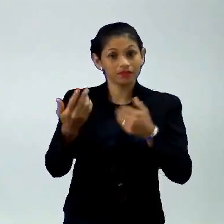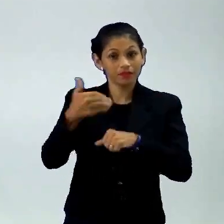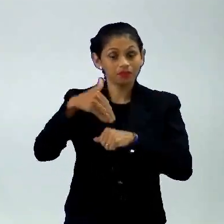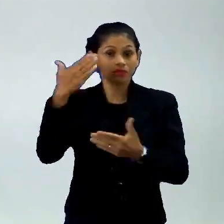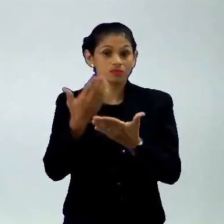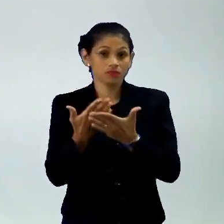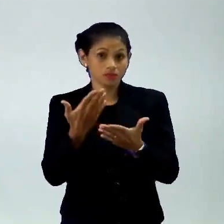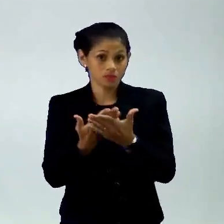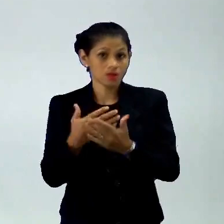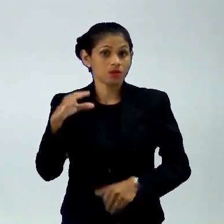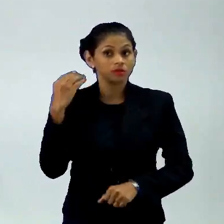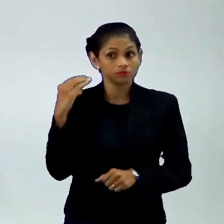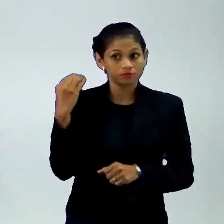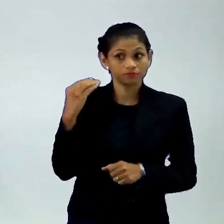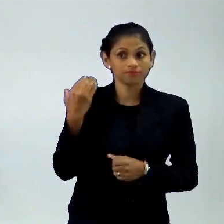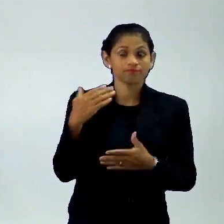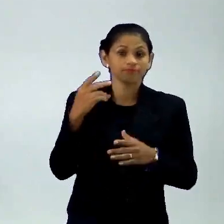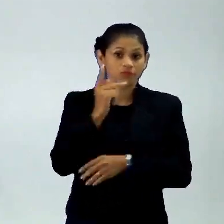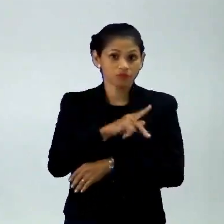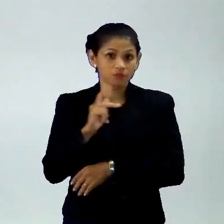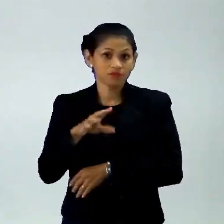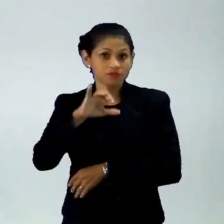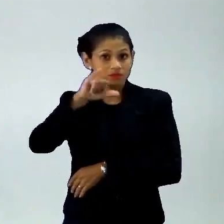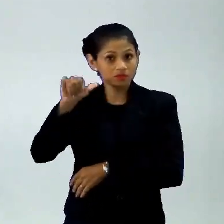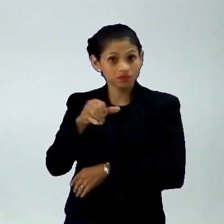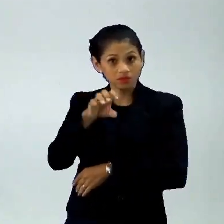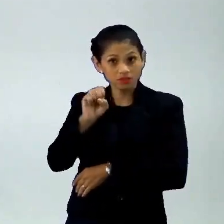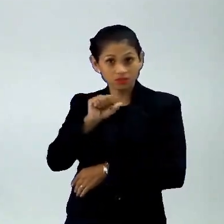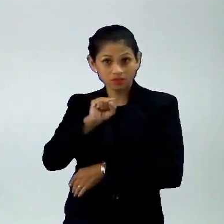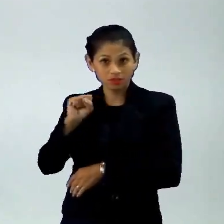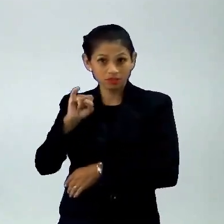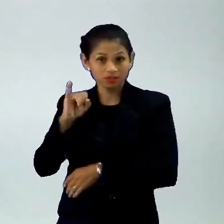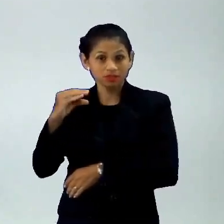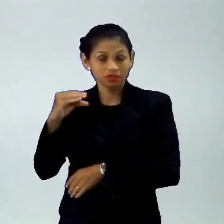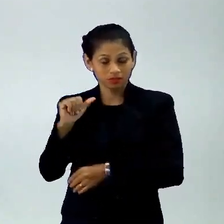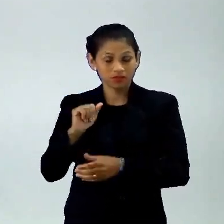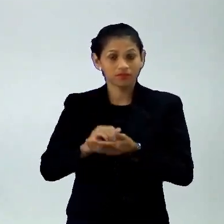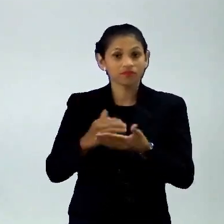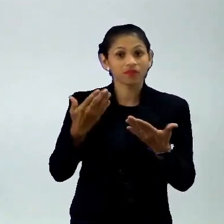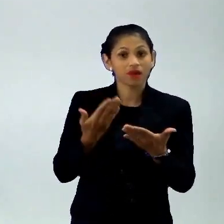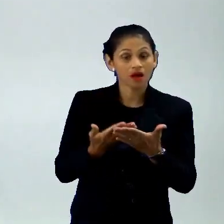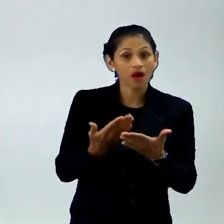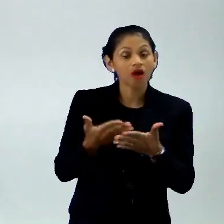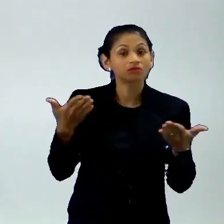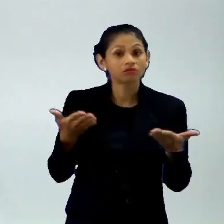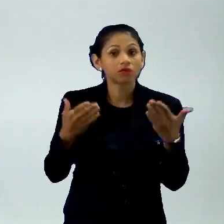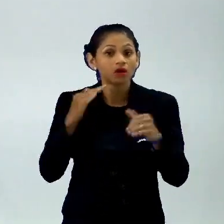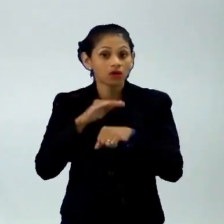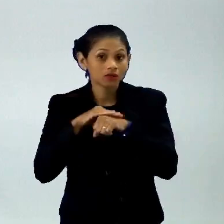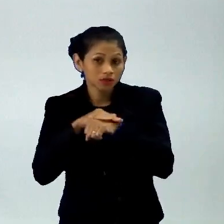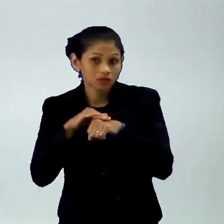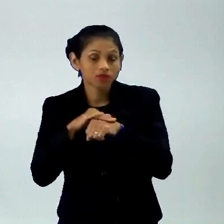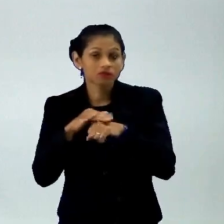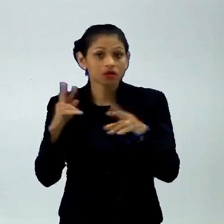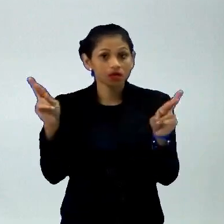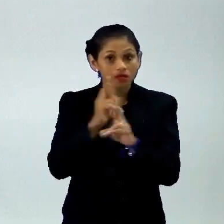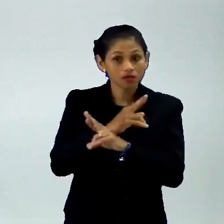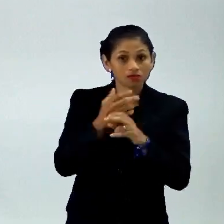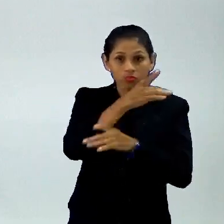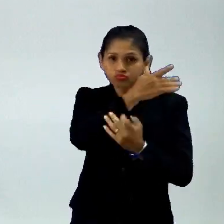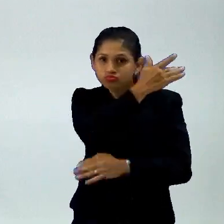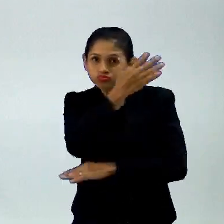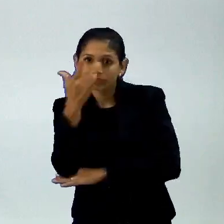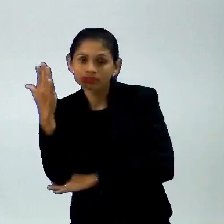Bem-vindos a mais uma aula de ciências. Eu sou a professora Jéssica e na aula de hoje nós vamos conversar sobre as relações com o ambiente e